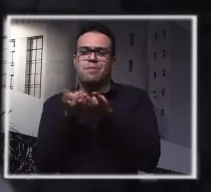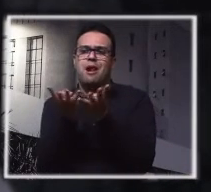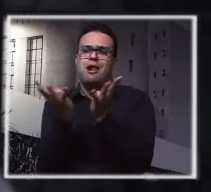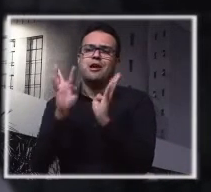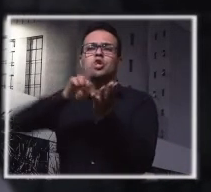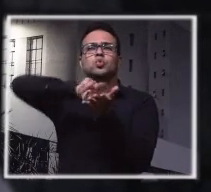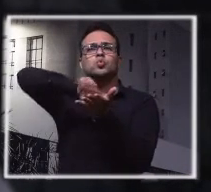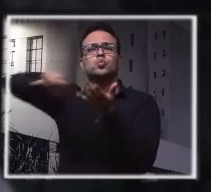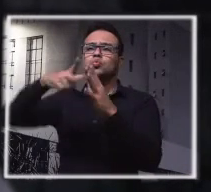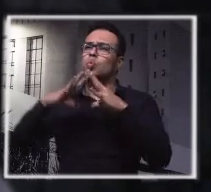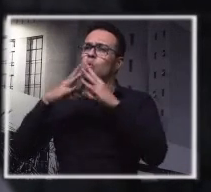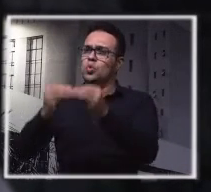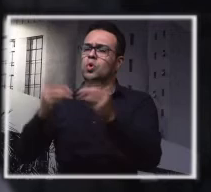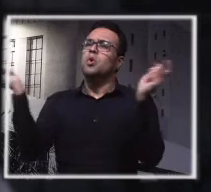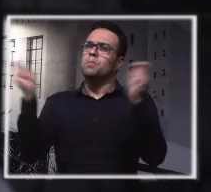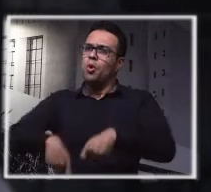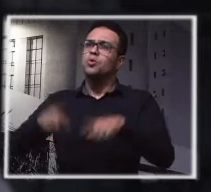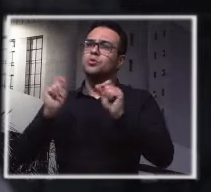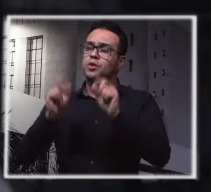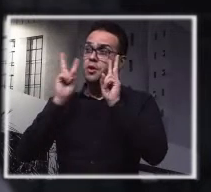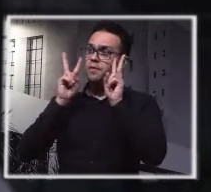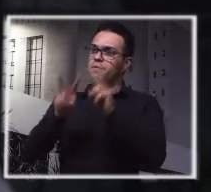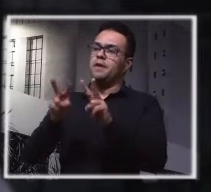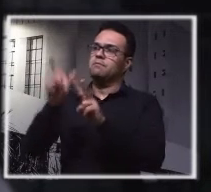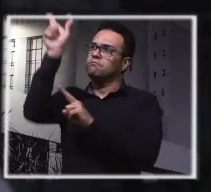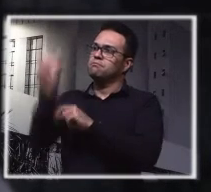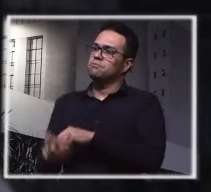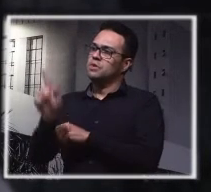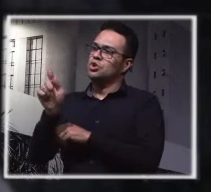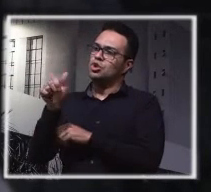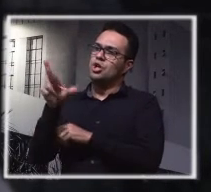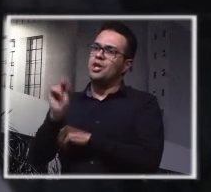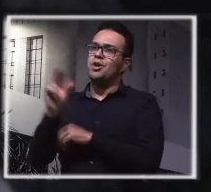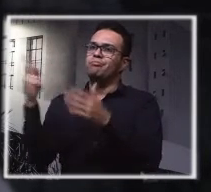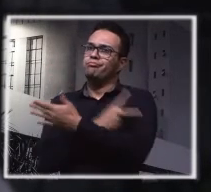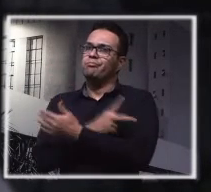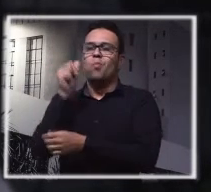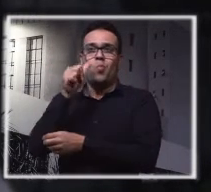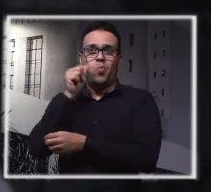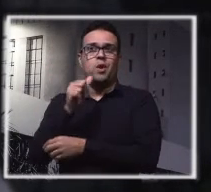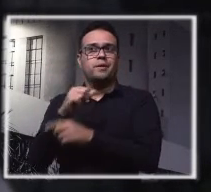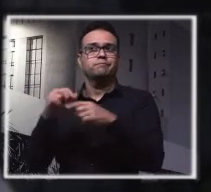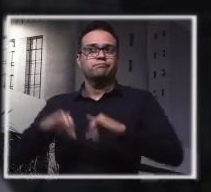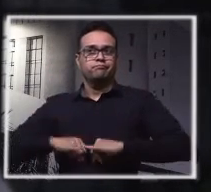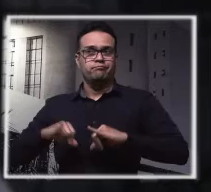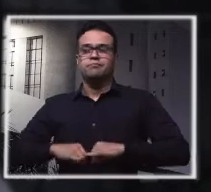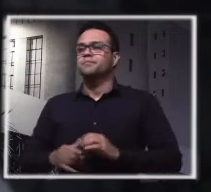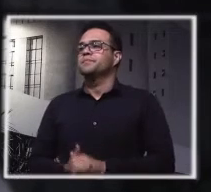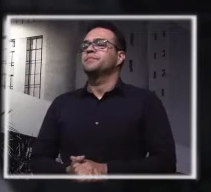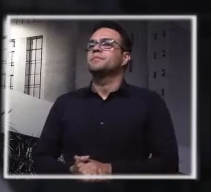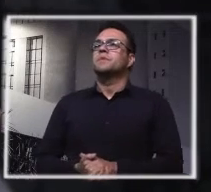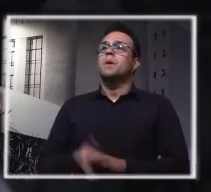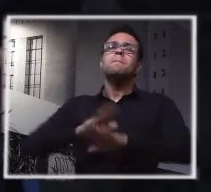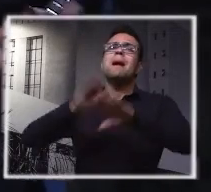A todo momento é possível ter o olhar de gênero a respeito da violência que essa mulher sofre. E para elucidar